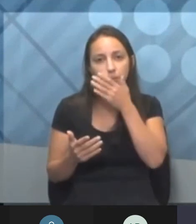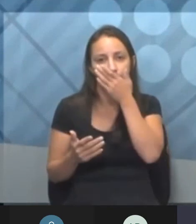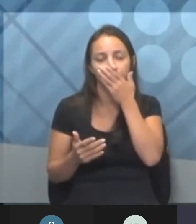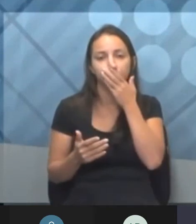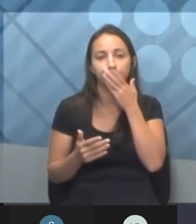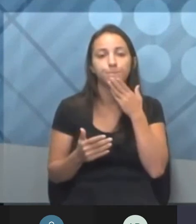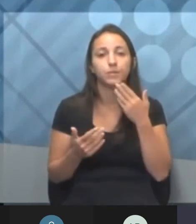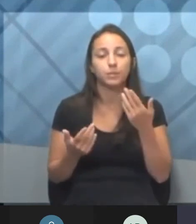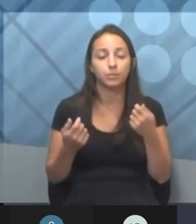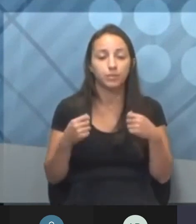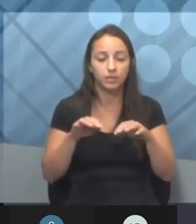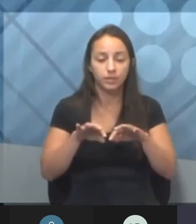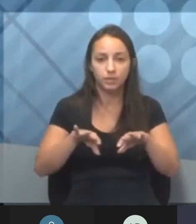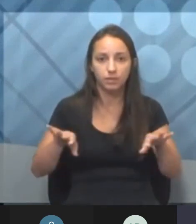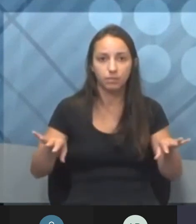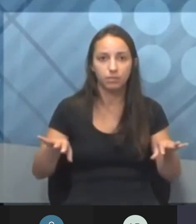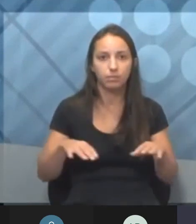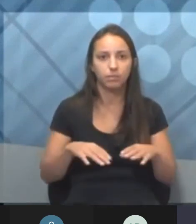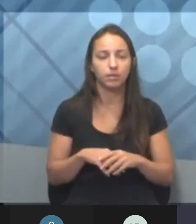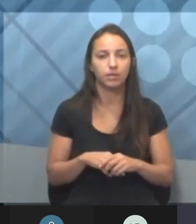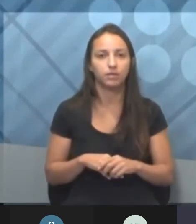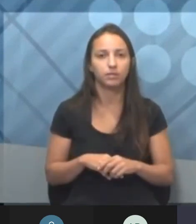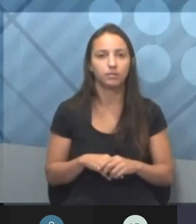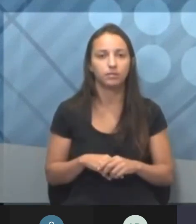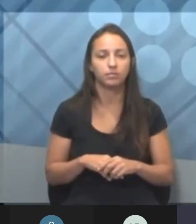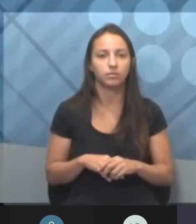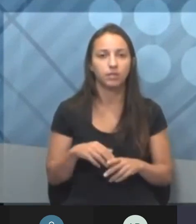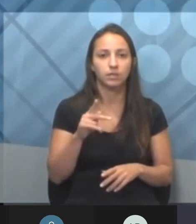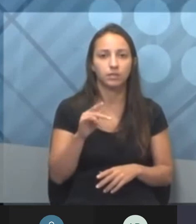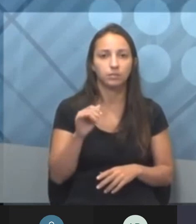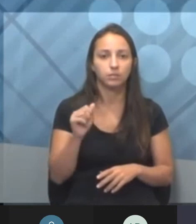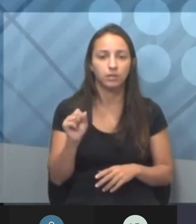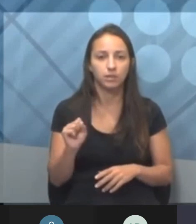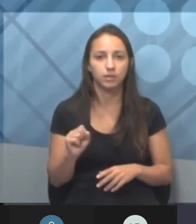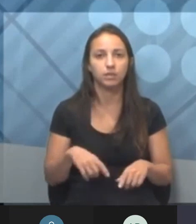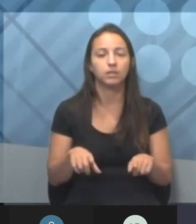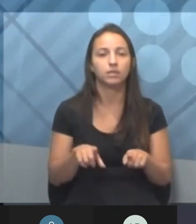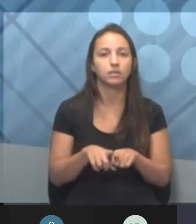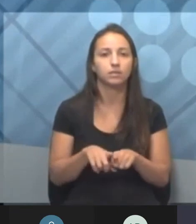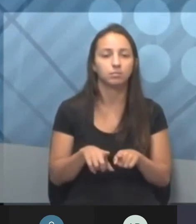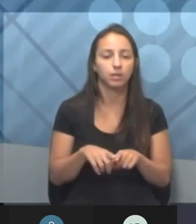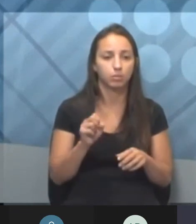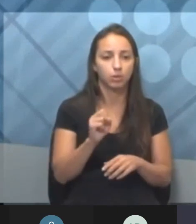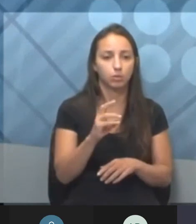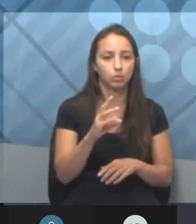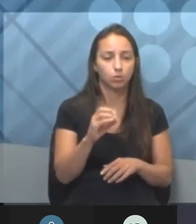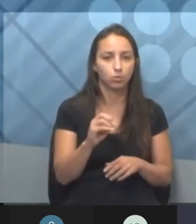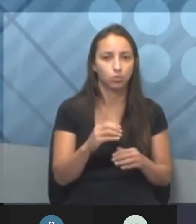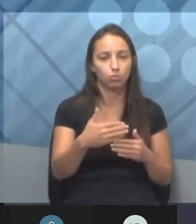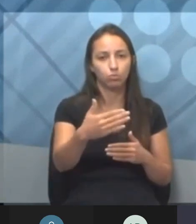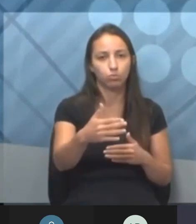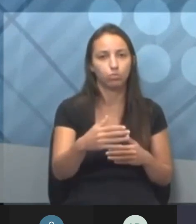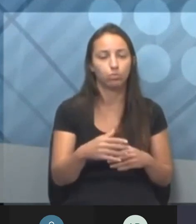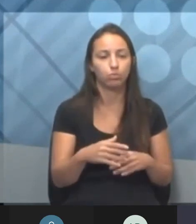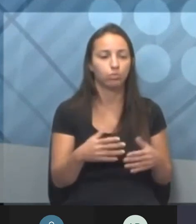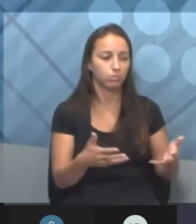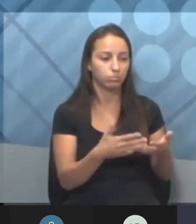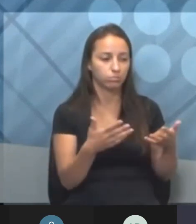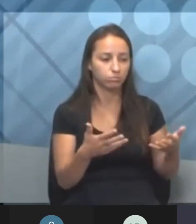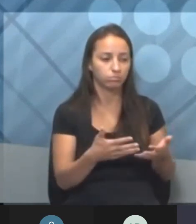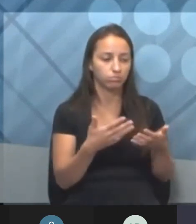Por isso que tem essa separação das pias para carnes, para sucos e para legumes